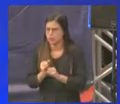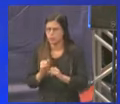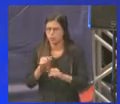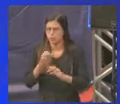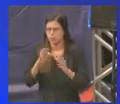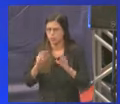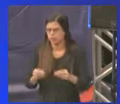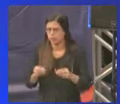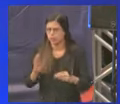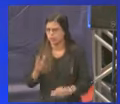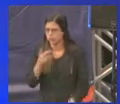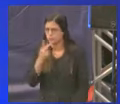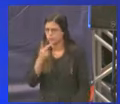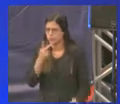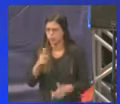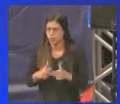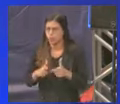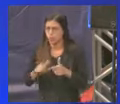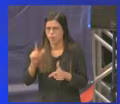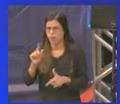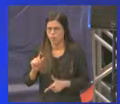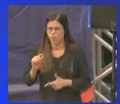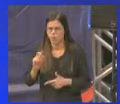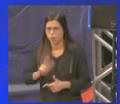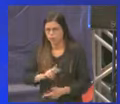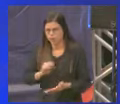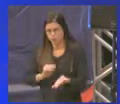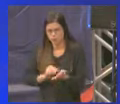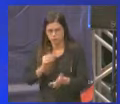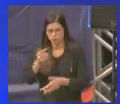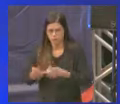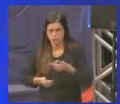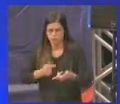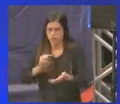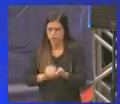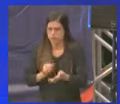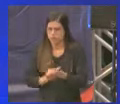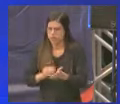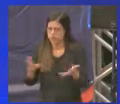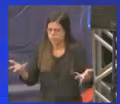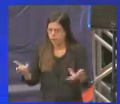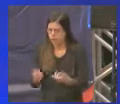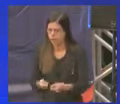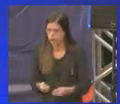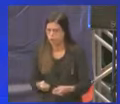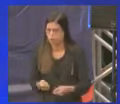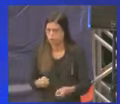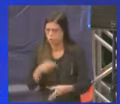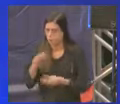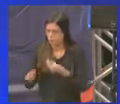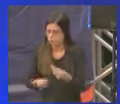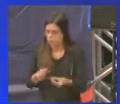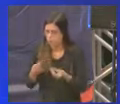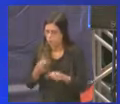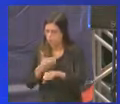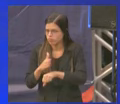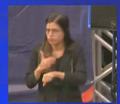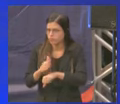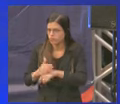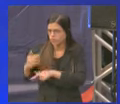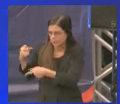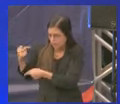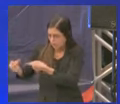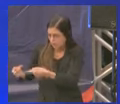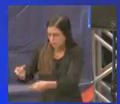botei. Então, qual é o problema? O problema não é falta de emprego, o problema é falta de qualificação. O gargalo é como é que eu vou qualificar toda uma